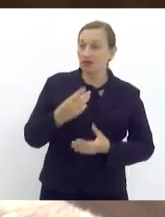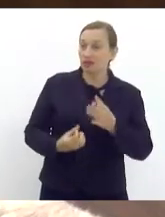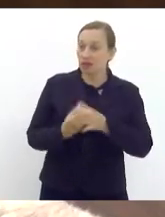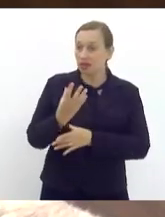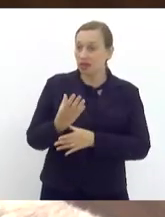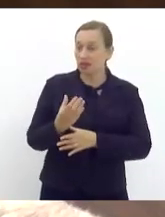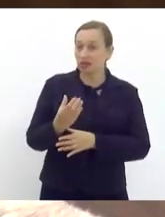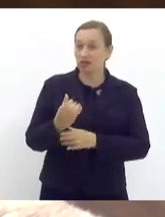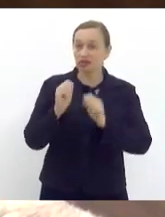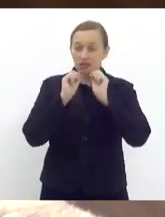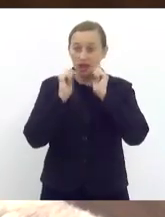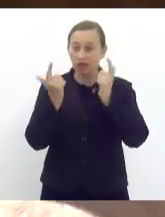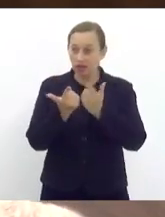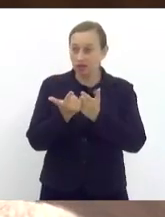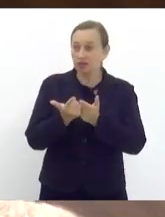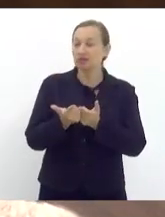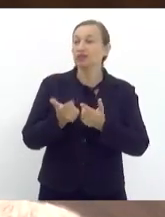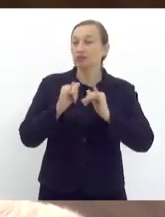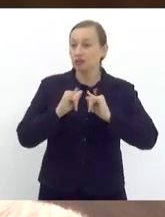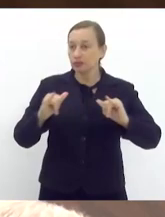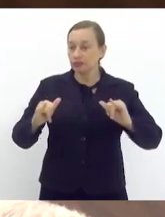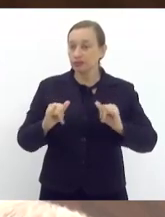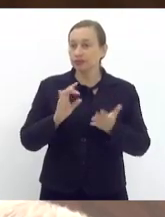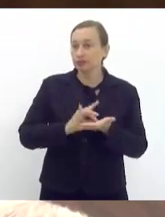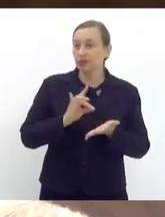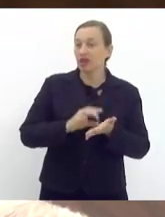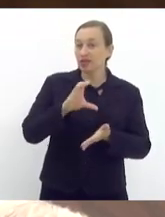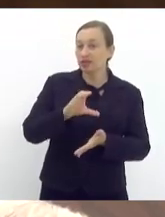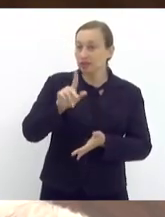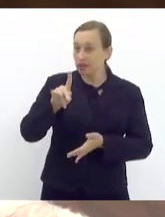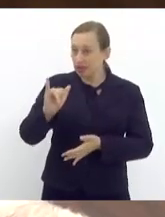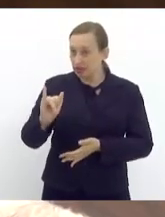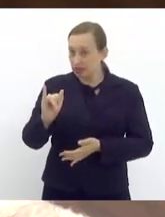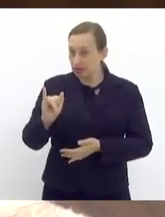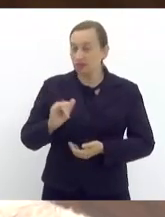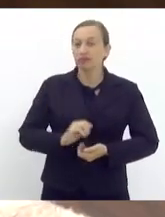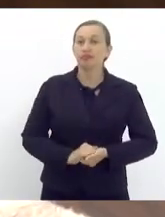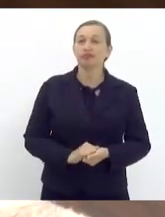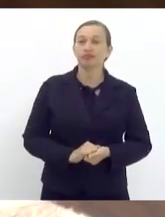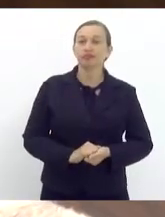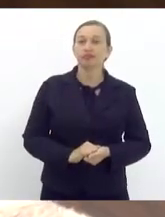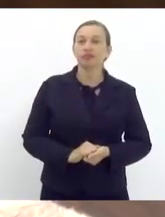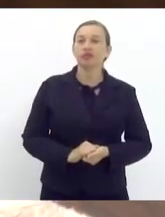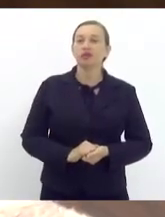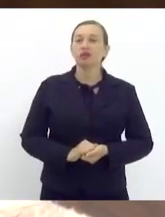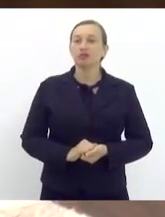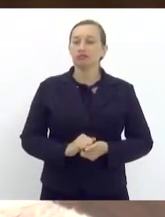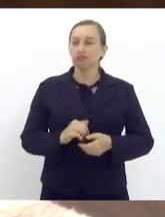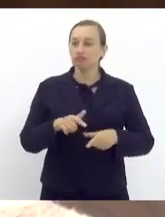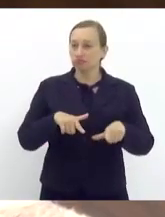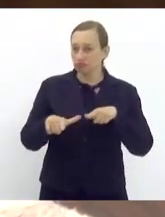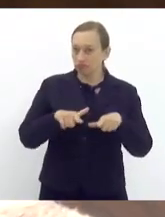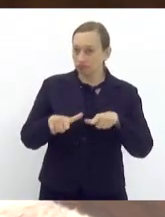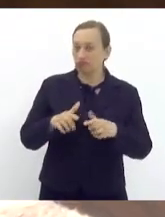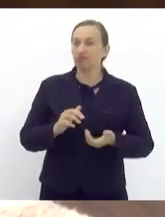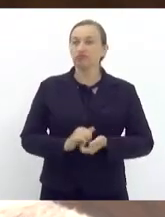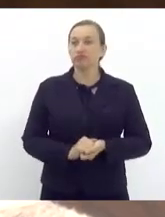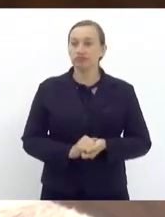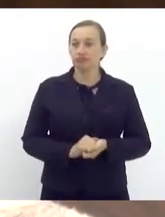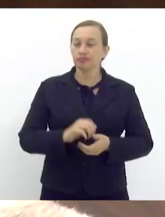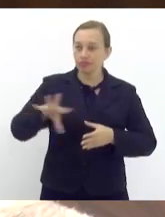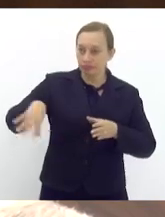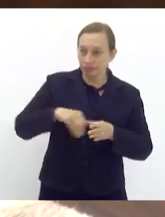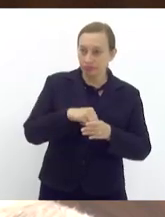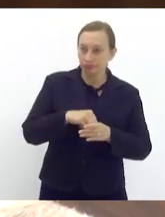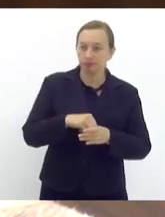Assembleia Legislativa, foi publicada, na verdade, uma CPI sobre os serviços delegados, que obviamente inclui o serviço de